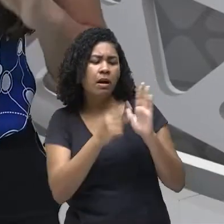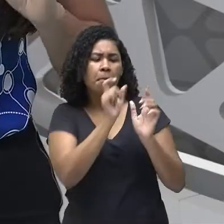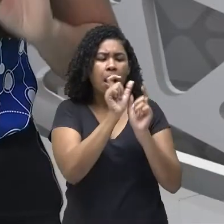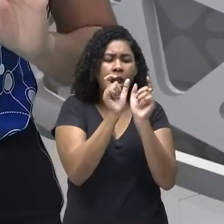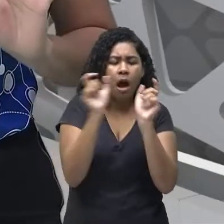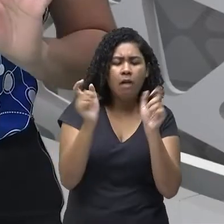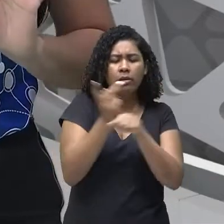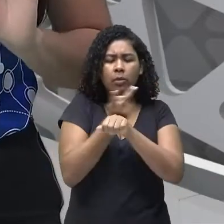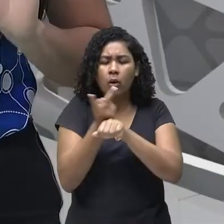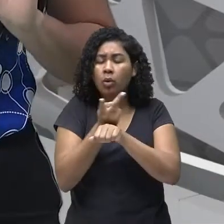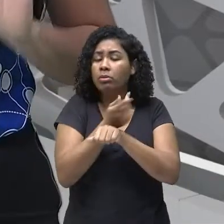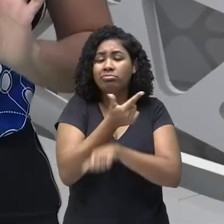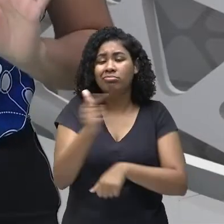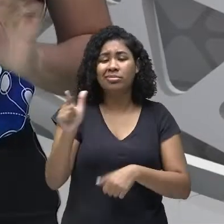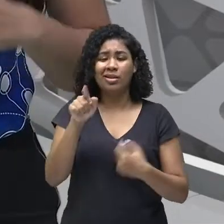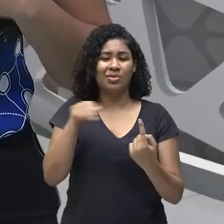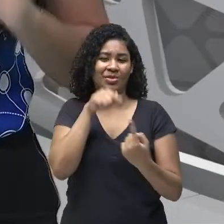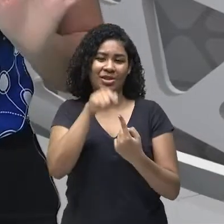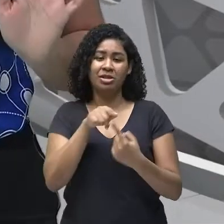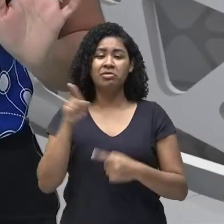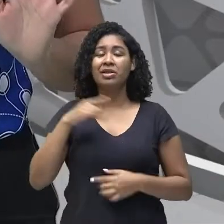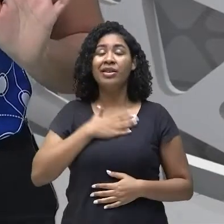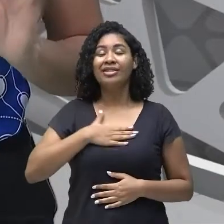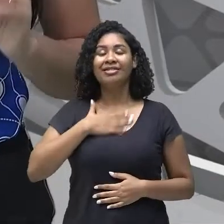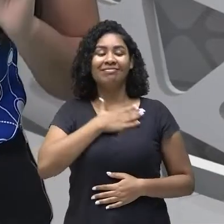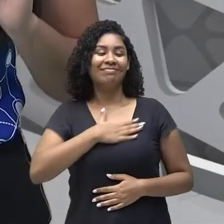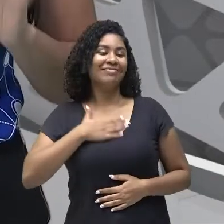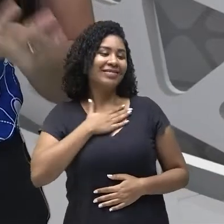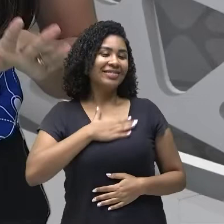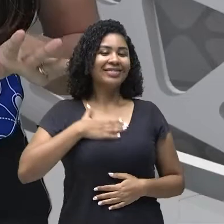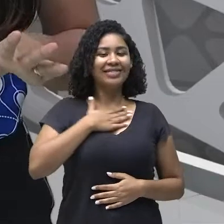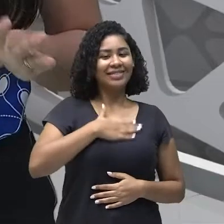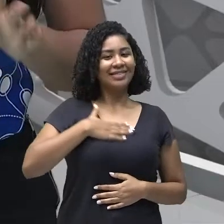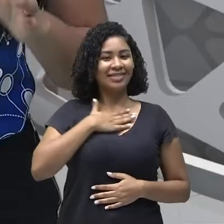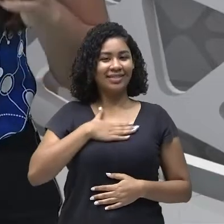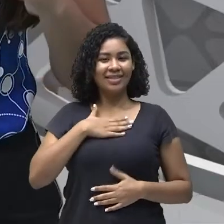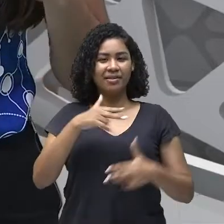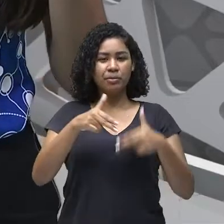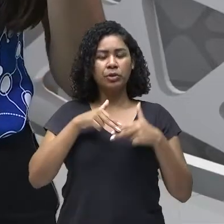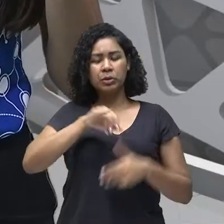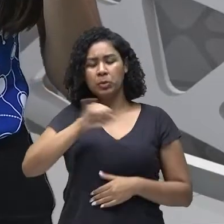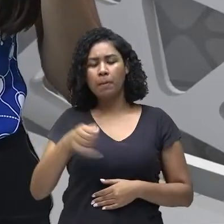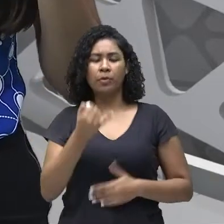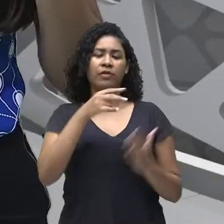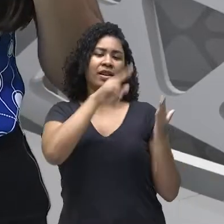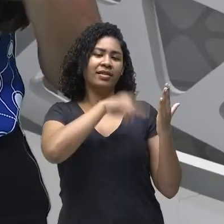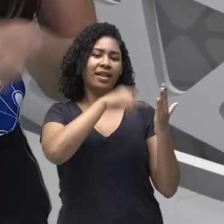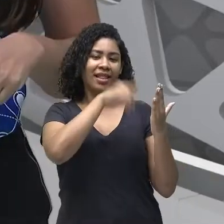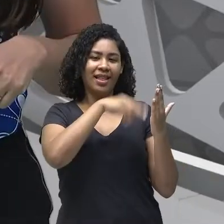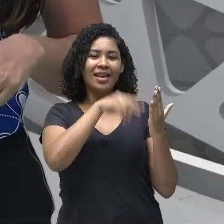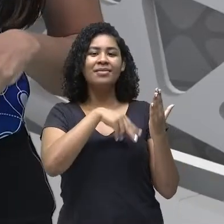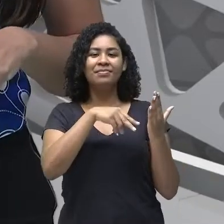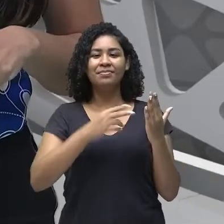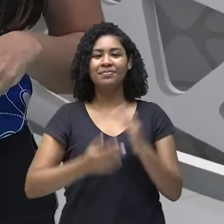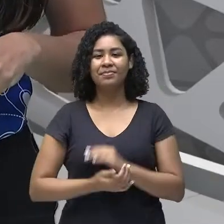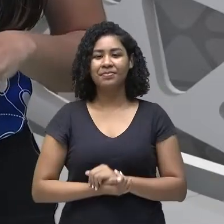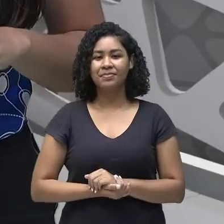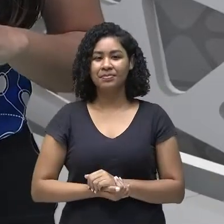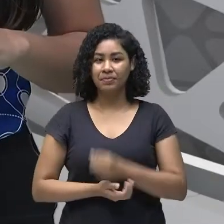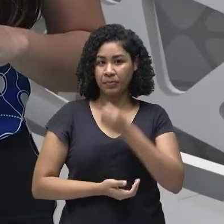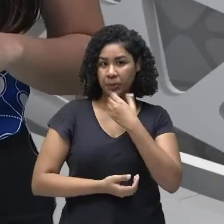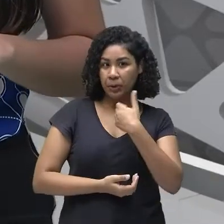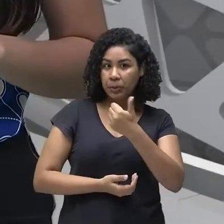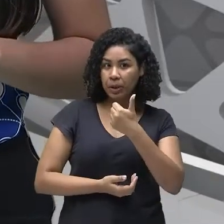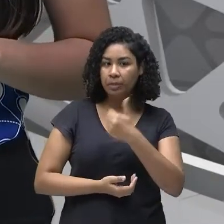É uma leitura for pleasure, for fun, para se divertir, algo que diz respeito a você, ok? Então,